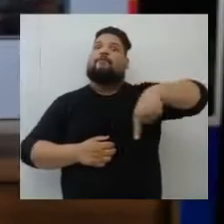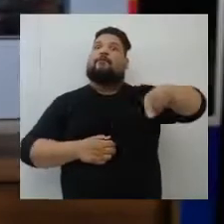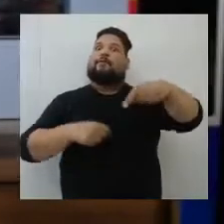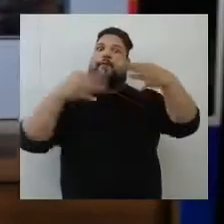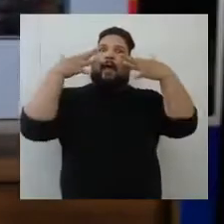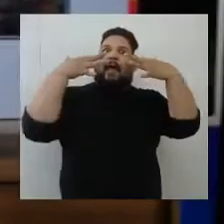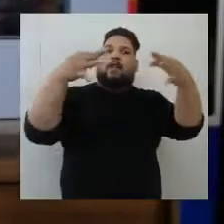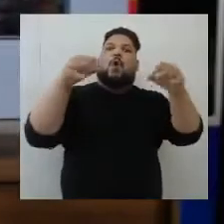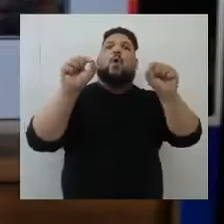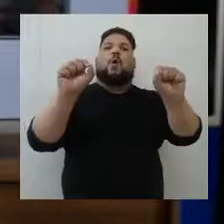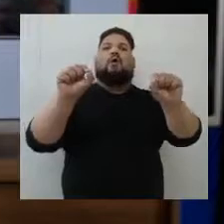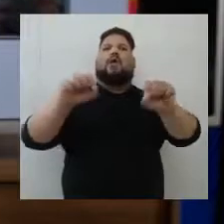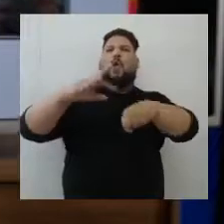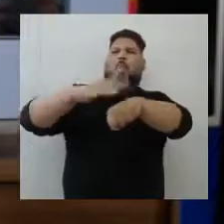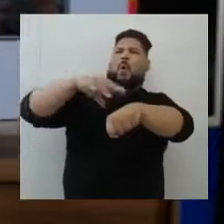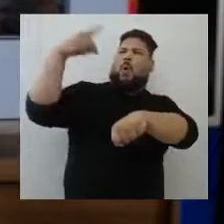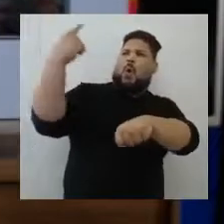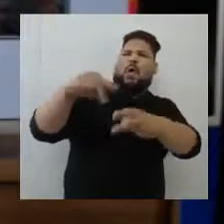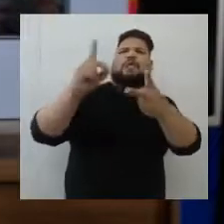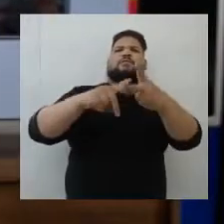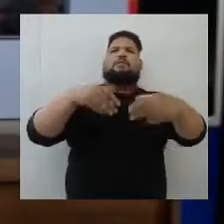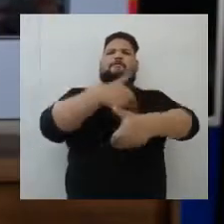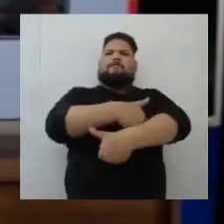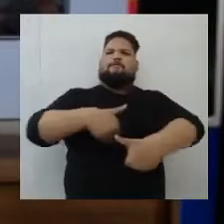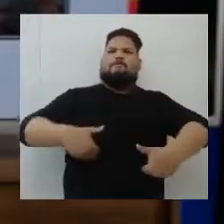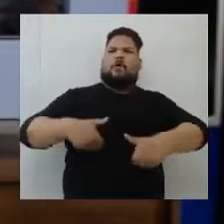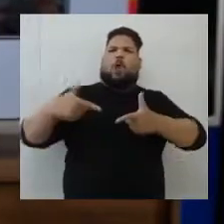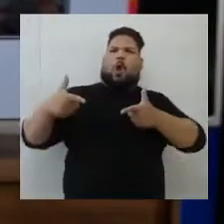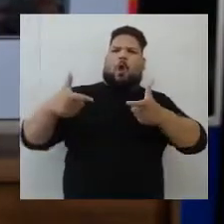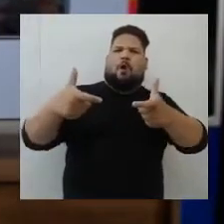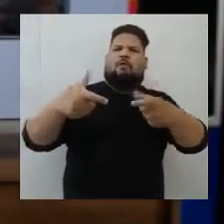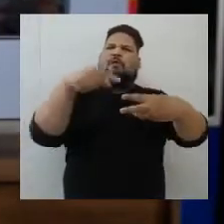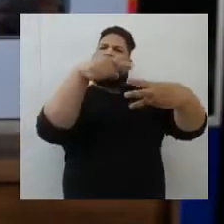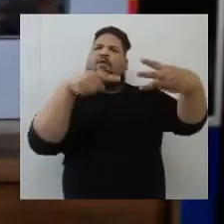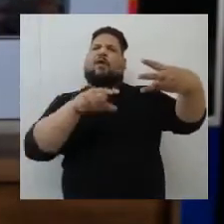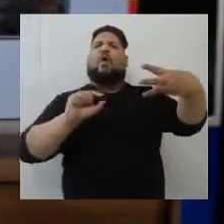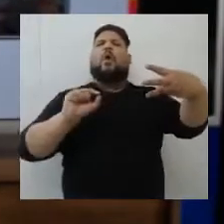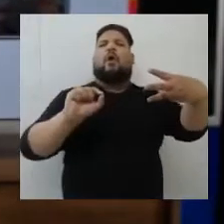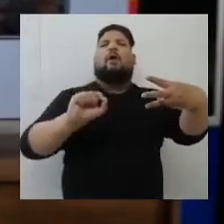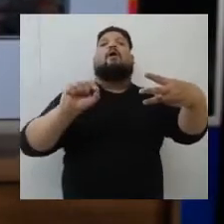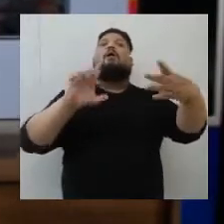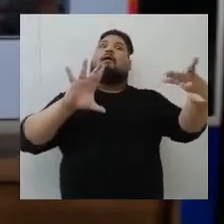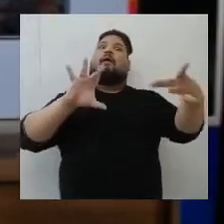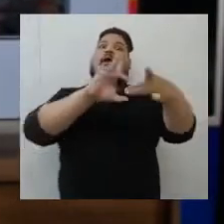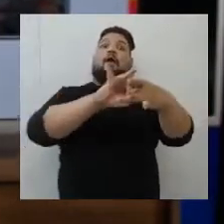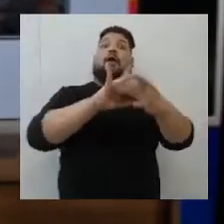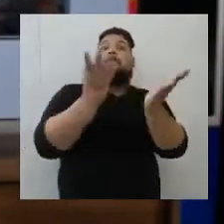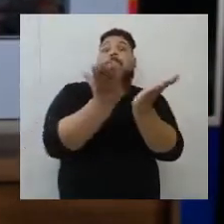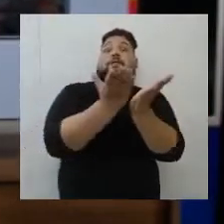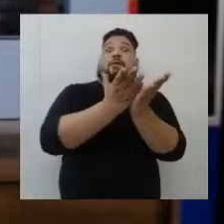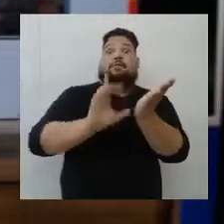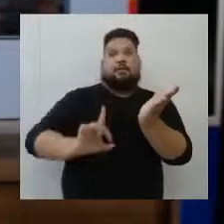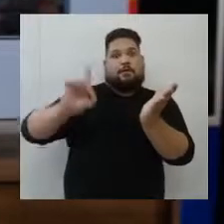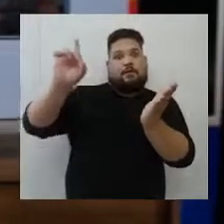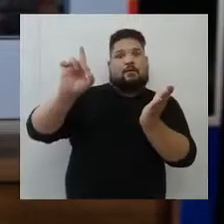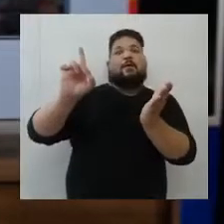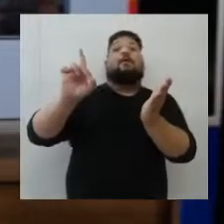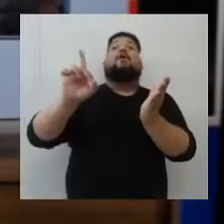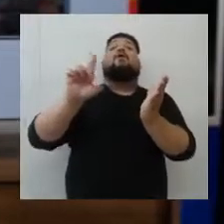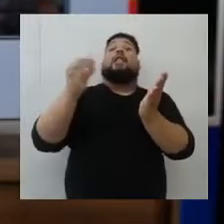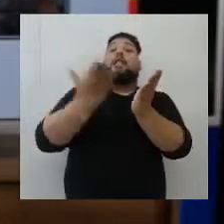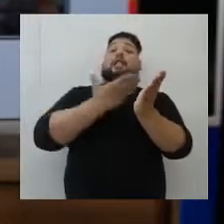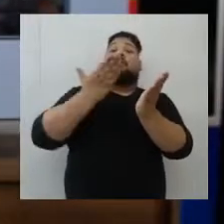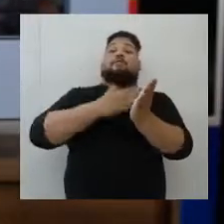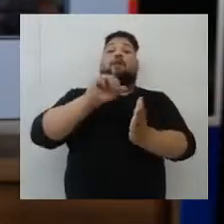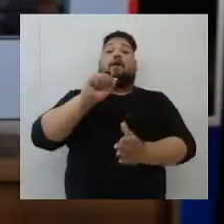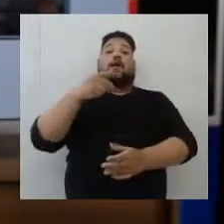ele fala peste, fome e guerra, nós temos que fazer uma associação bíblica, principalmente lá no livro do